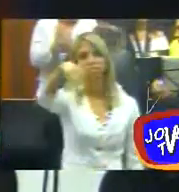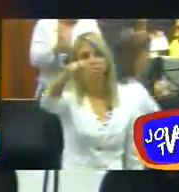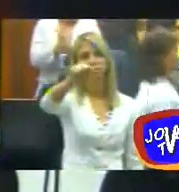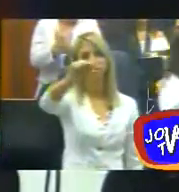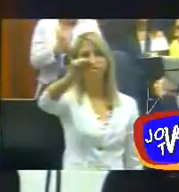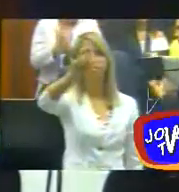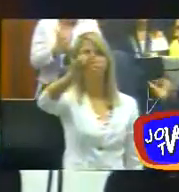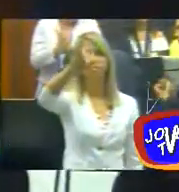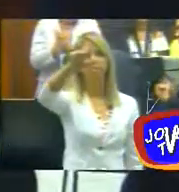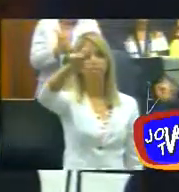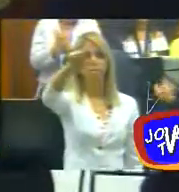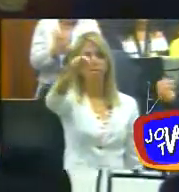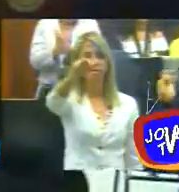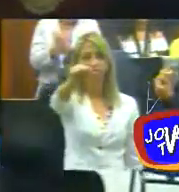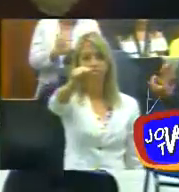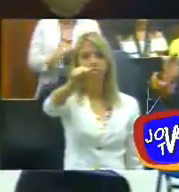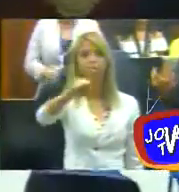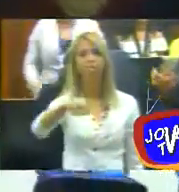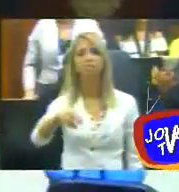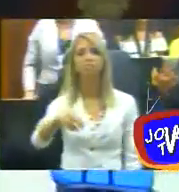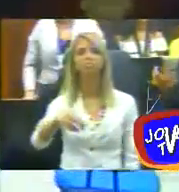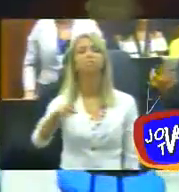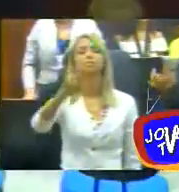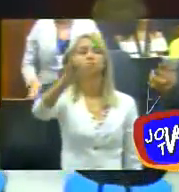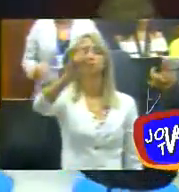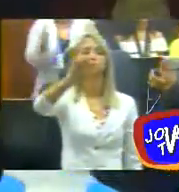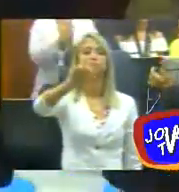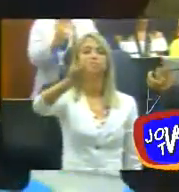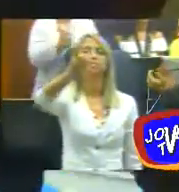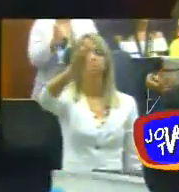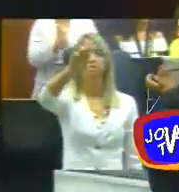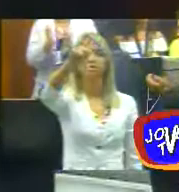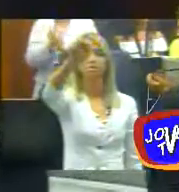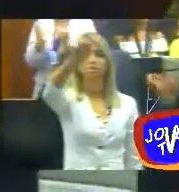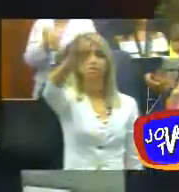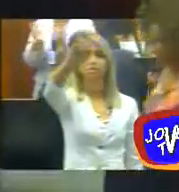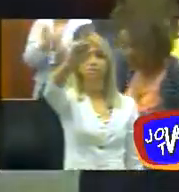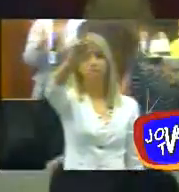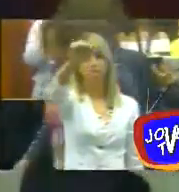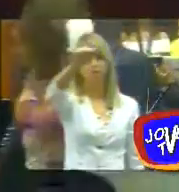Samira Manuel Pereira Teixeira Duarte, Rui Barbosa, Colégio Municipal.